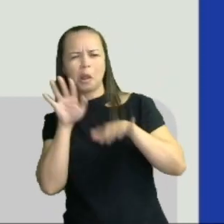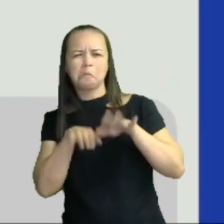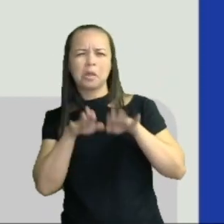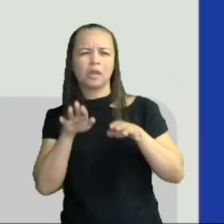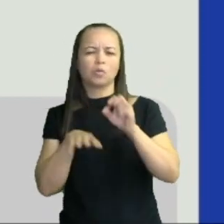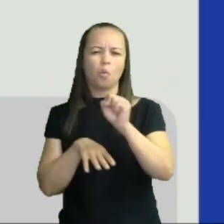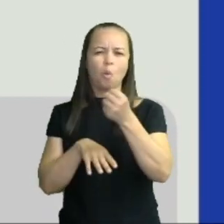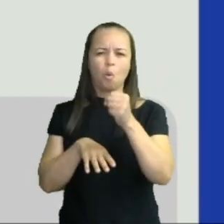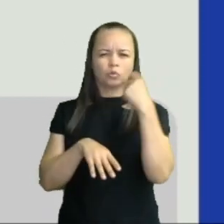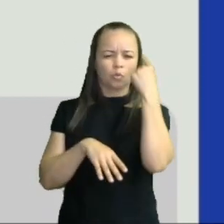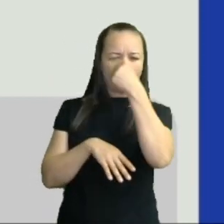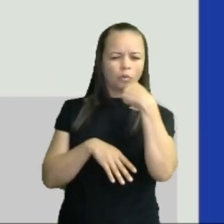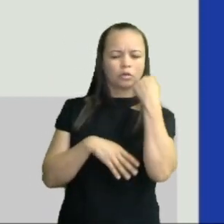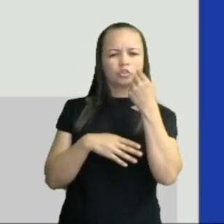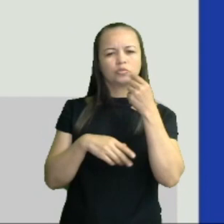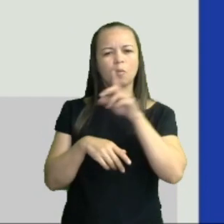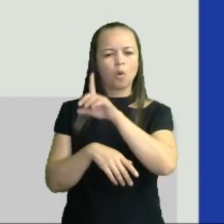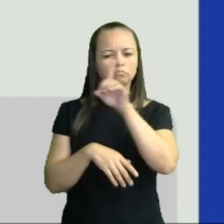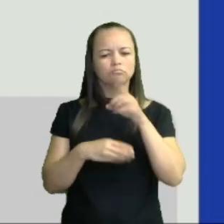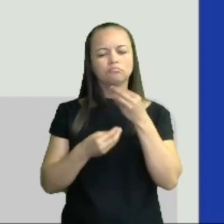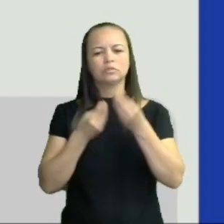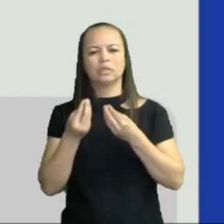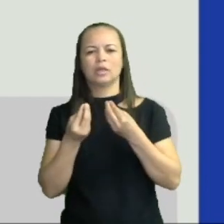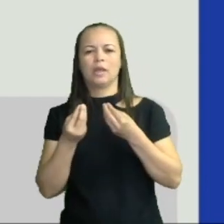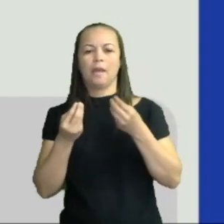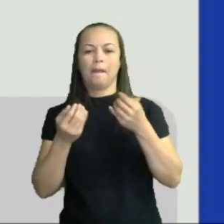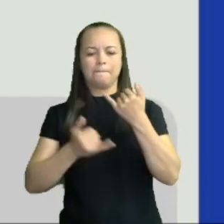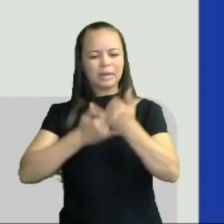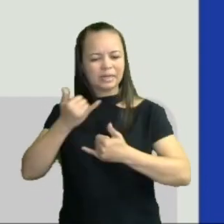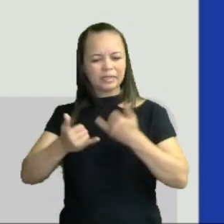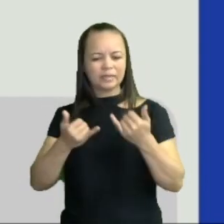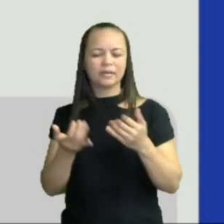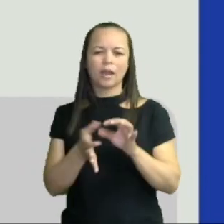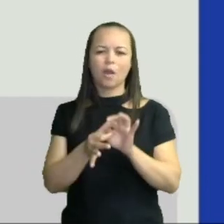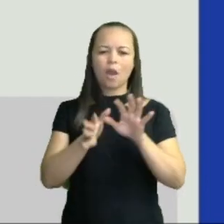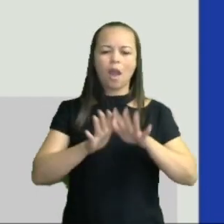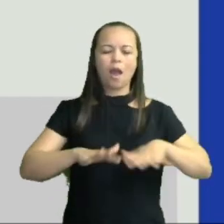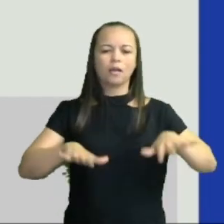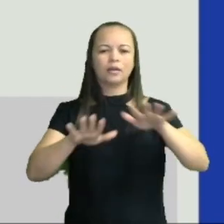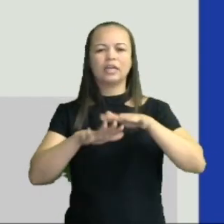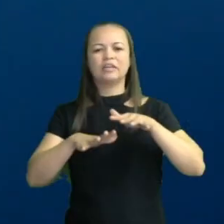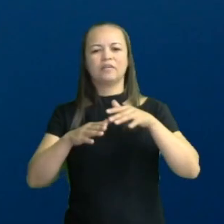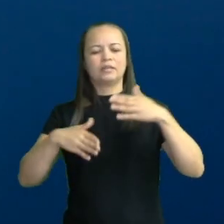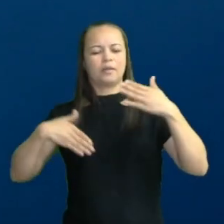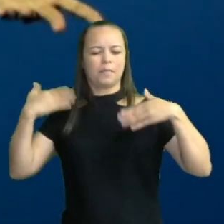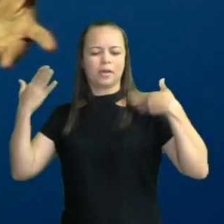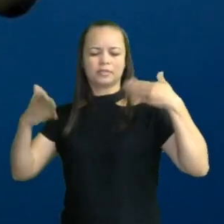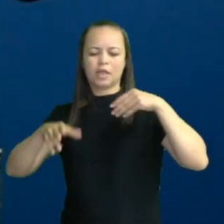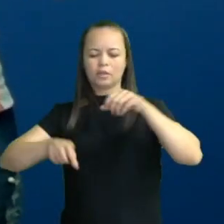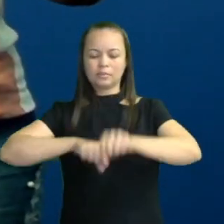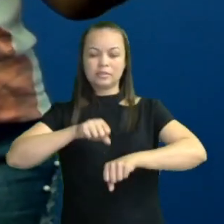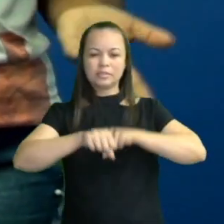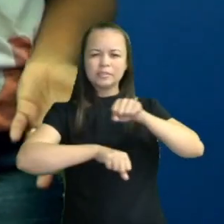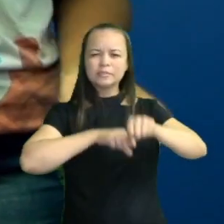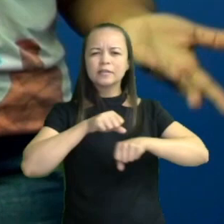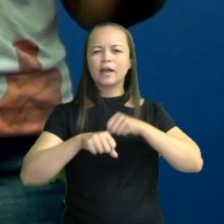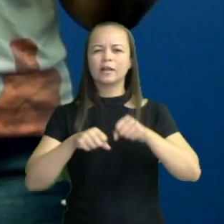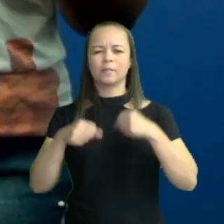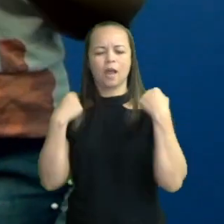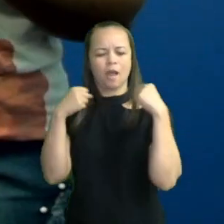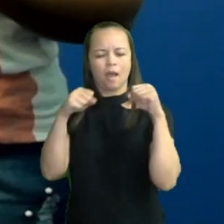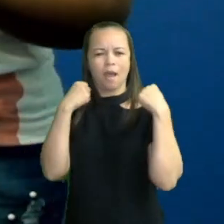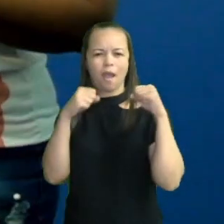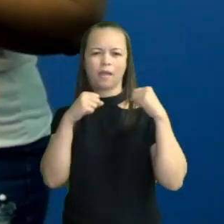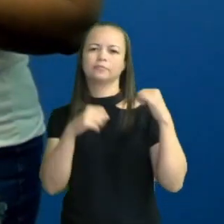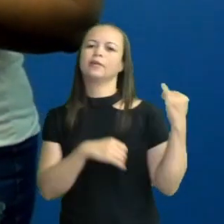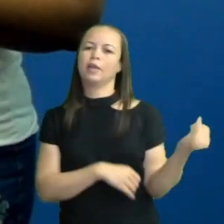dia, confiar em alguém, brincar ao ar livre, fazer um passeio, gente, andar de bicicleta, praticar um esporte,